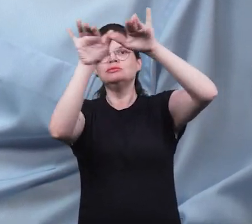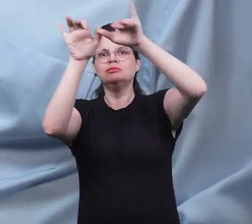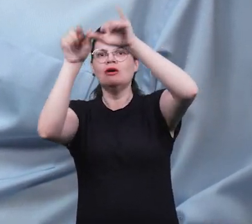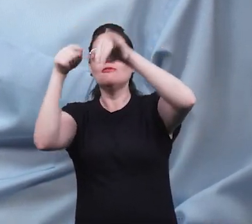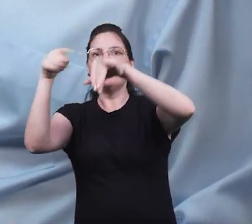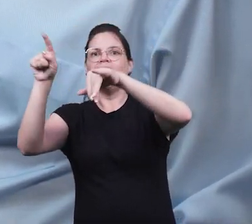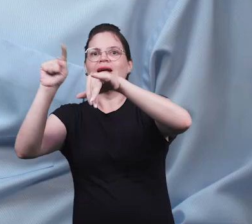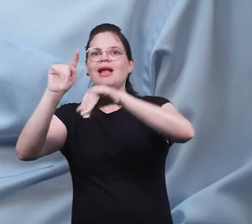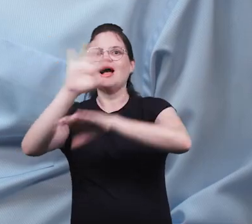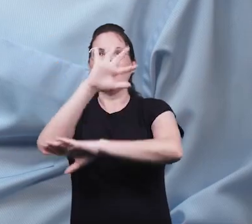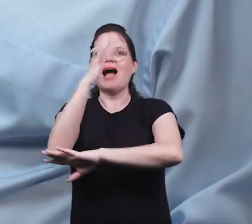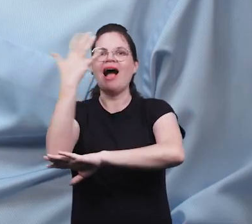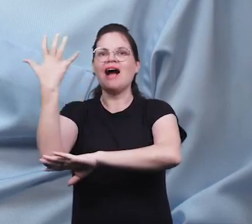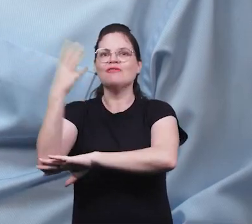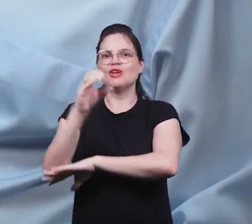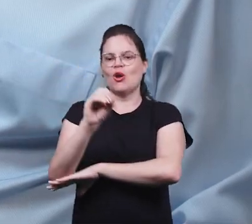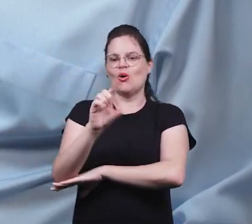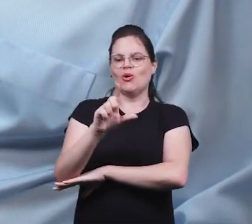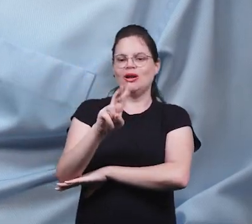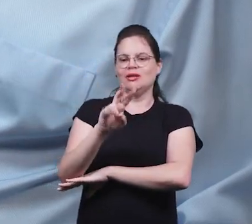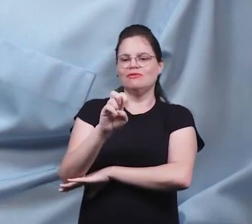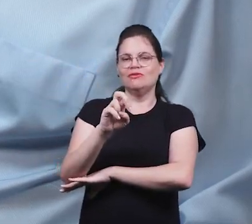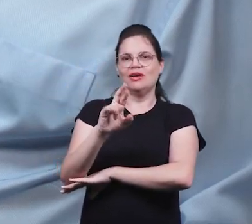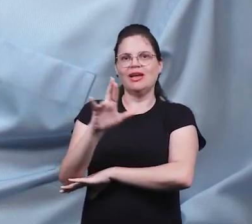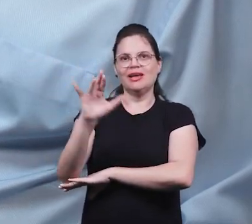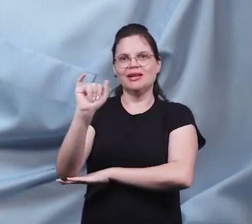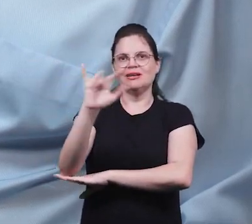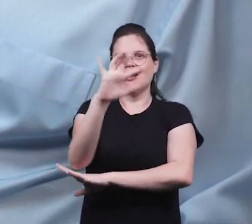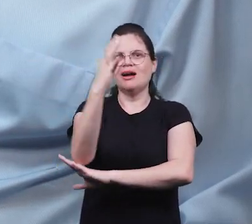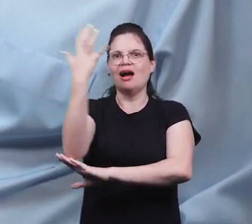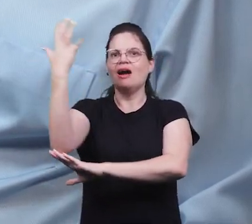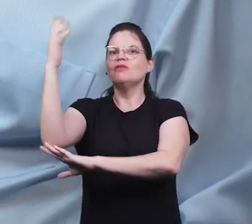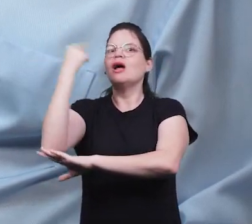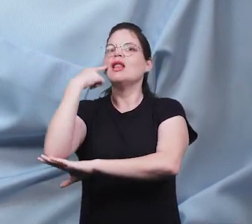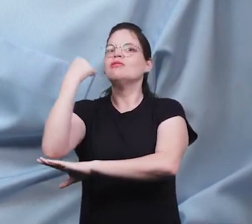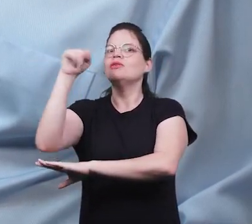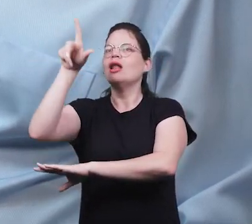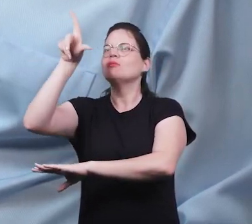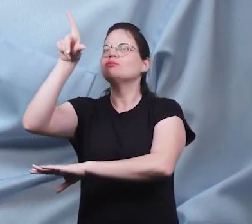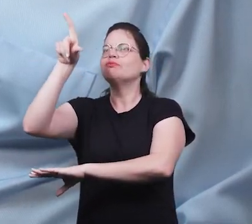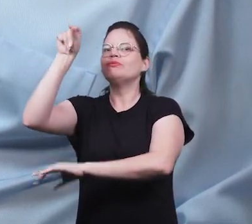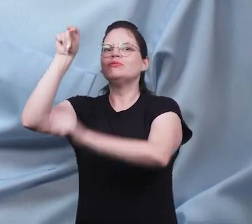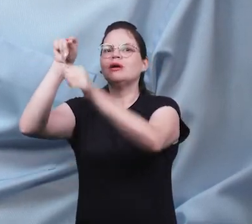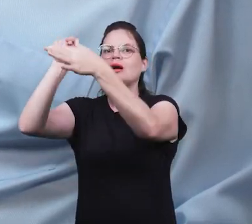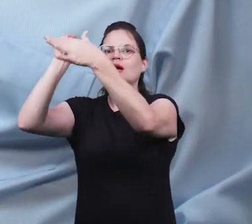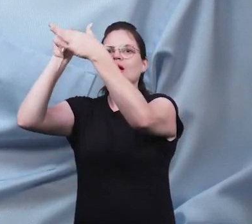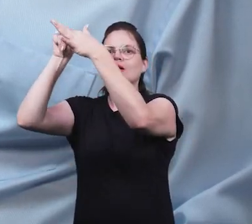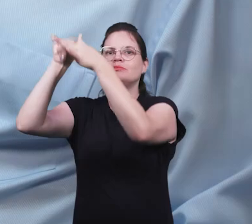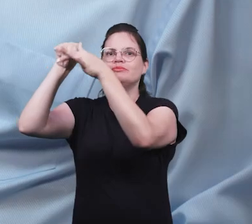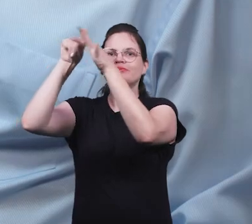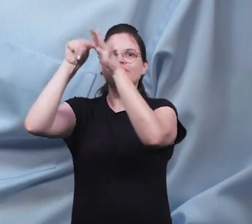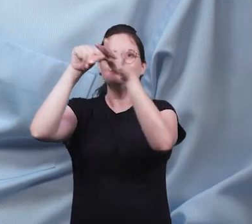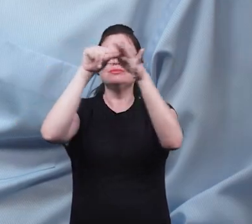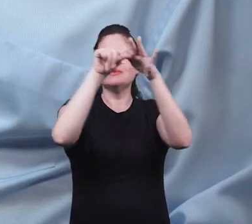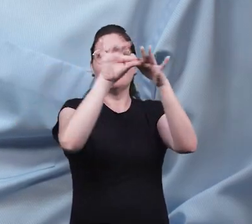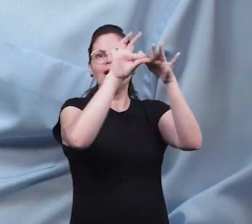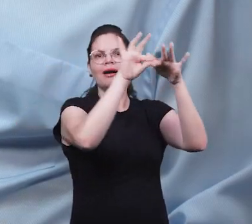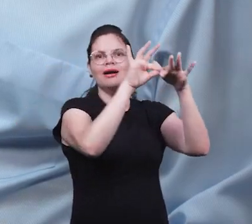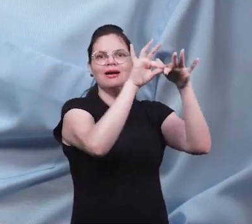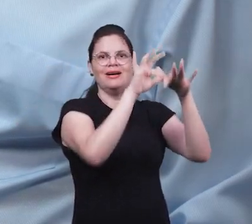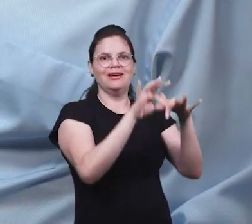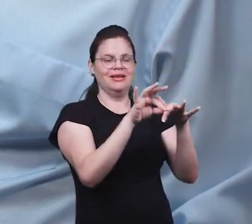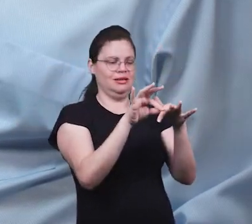que é profético também, né? Vai falar dessa bênção do Espírito Santo. E ela traz o ramo de oliveira para a arca. Ela